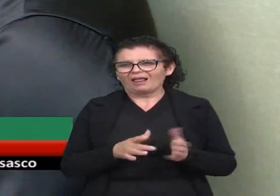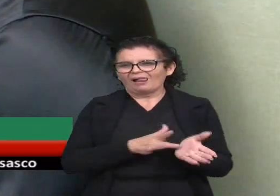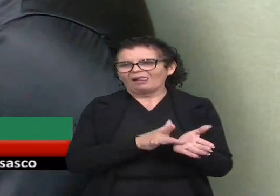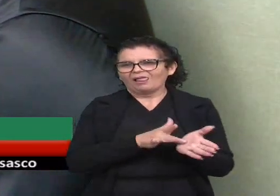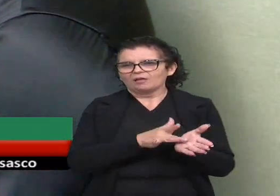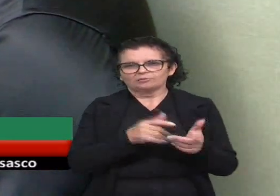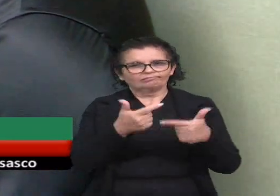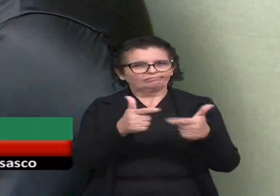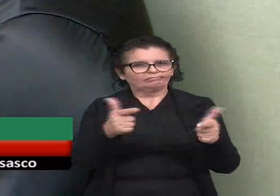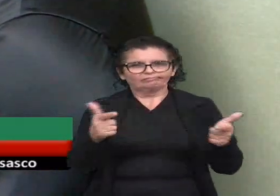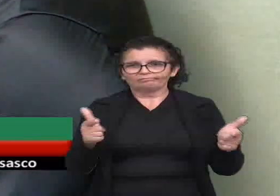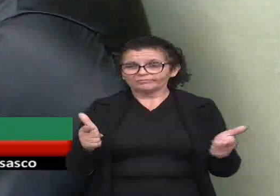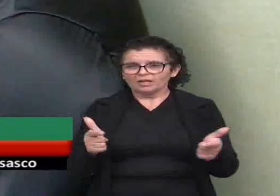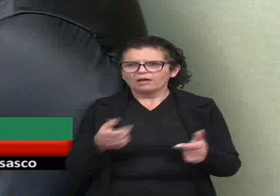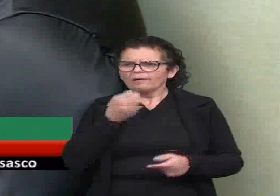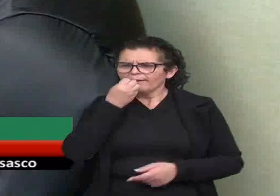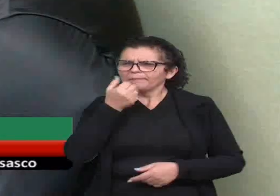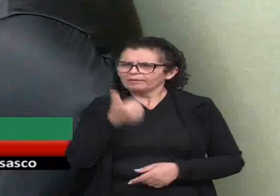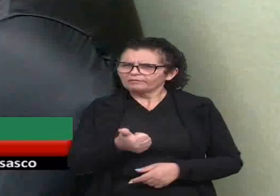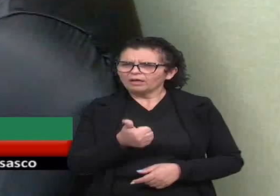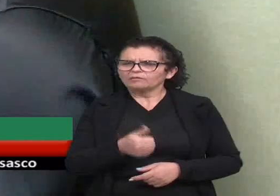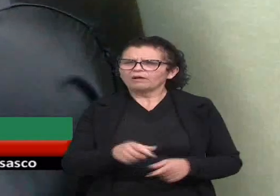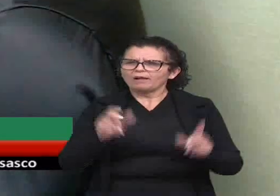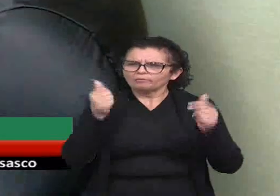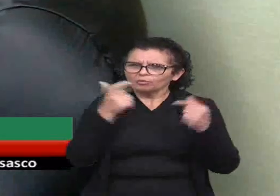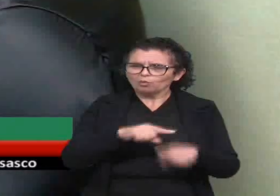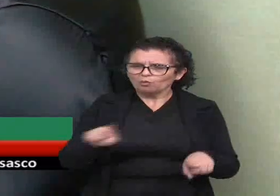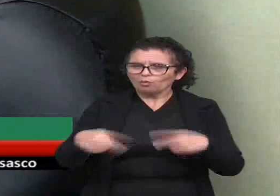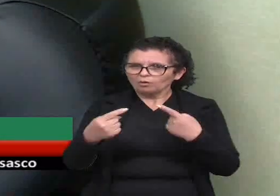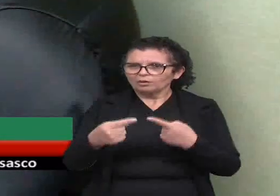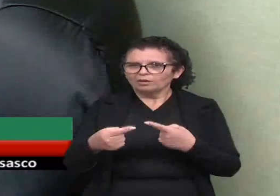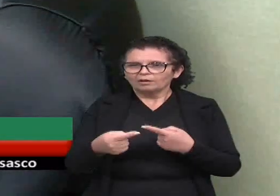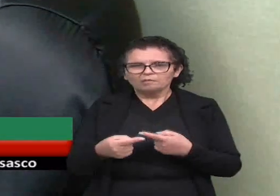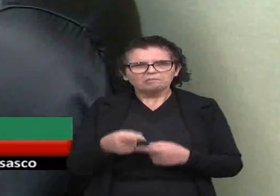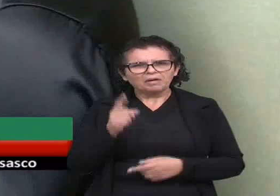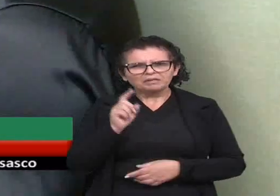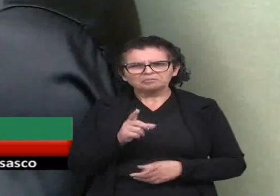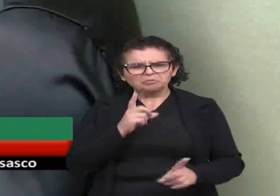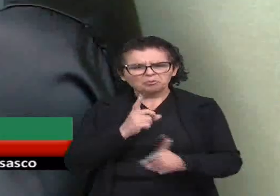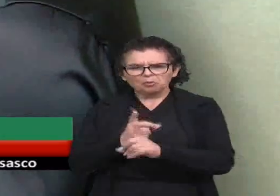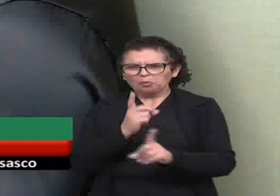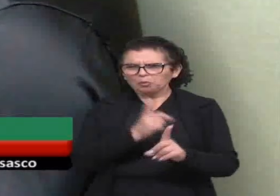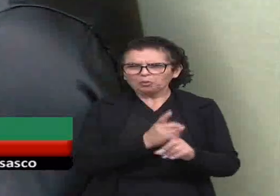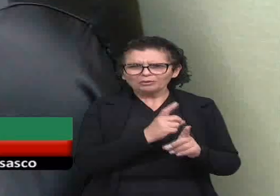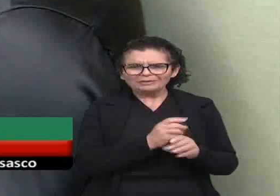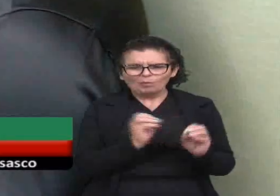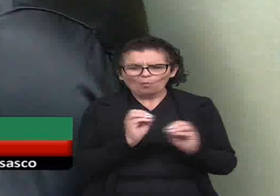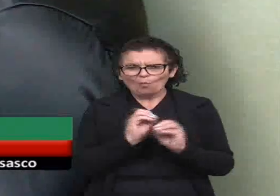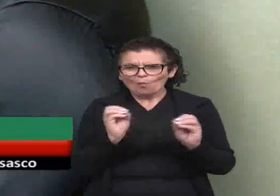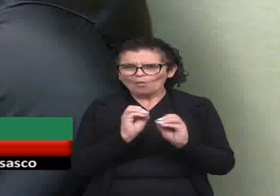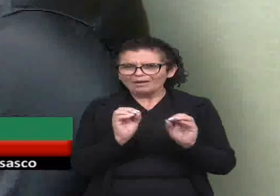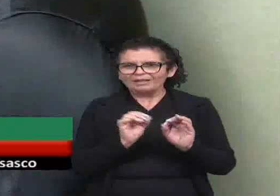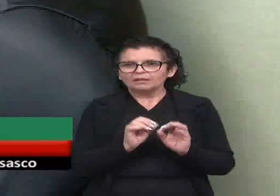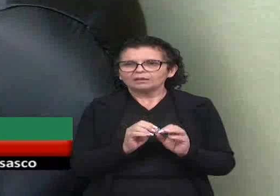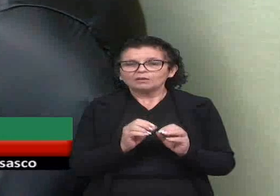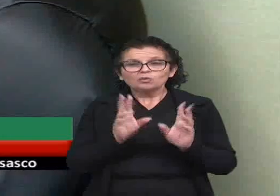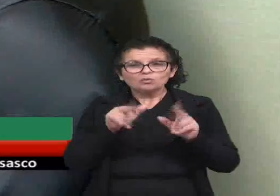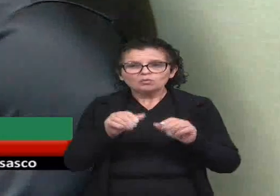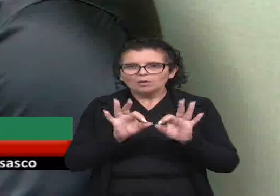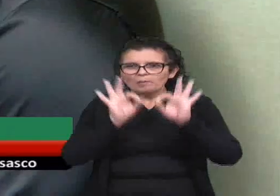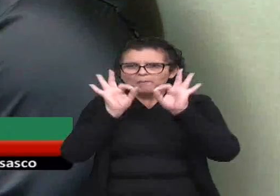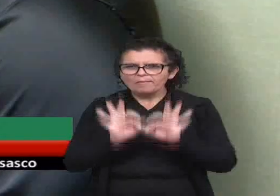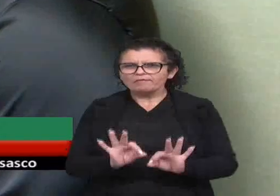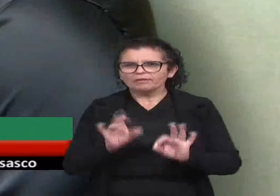é para falar bem, a gente fala. Quando é para falar mal, a gente fala. Mas do Levi até hoje não encontrei nada para falar. Nem um cabelo mal penteado dele, eu não